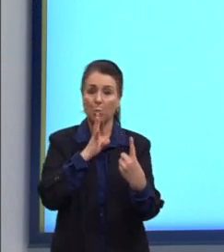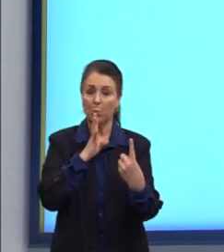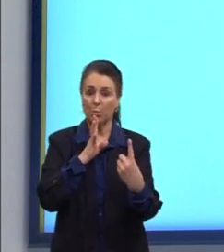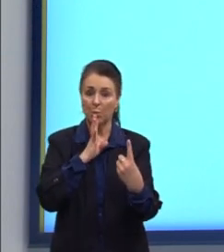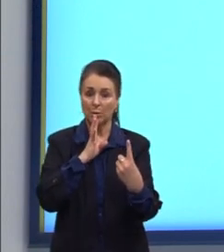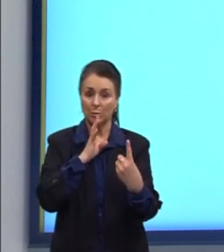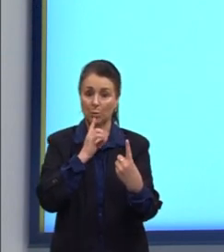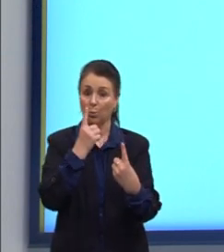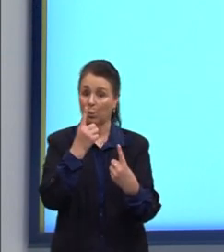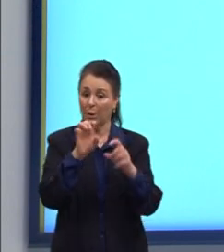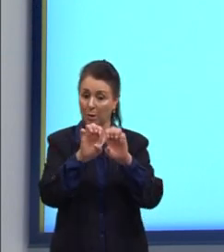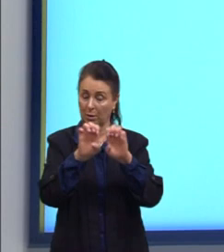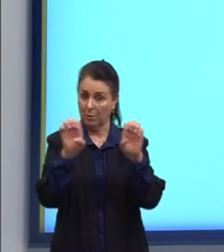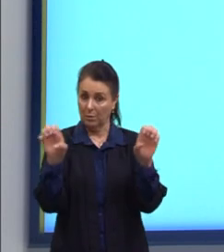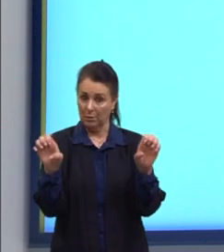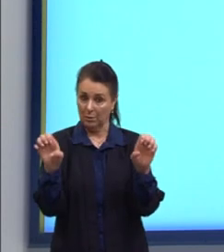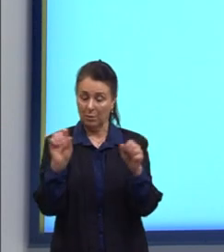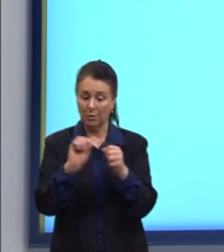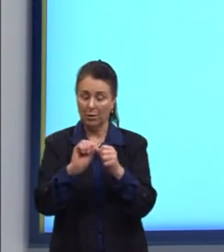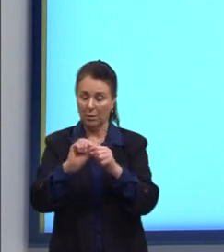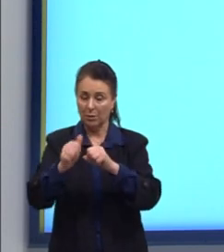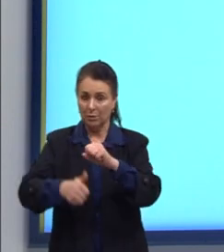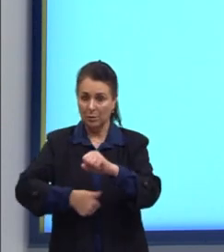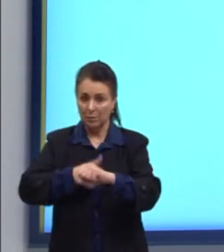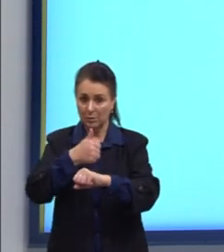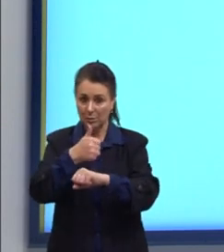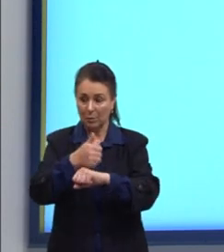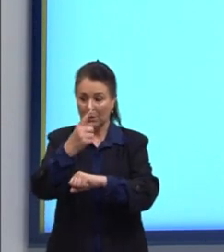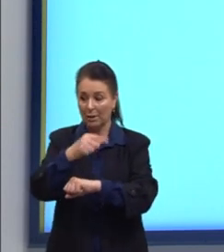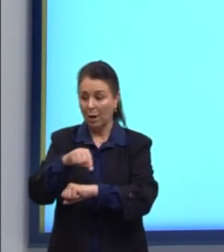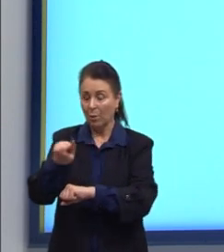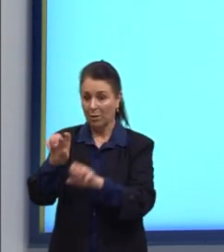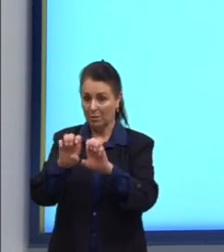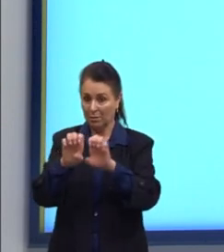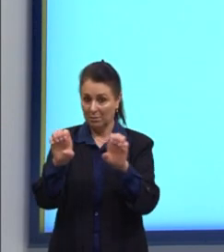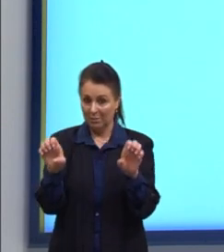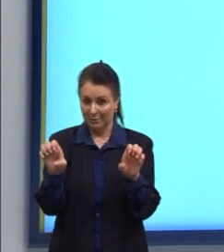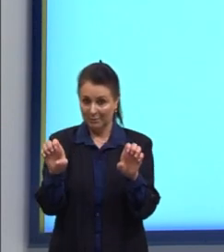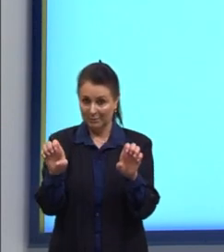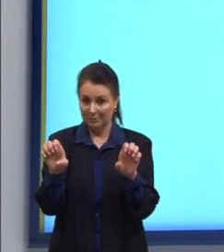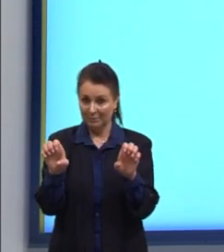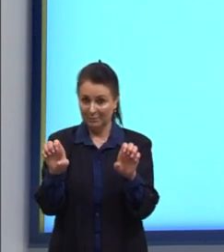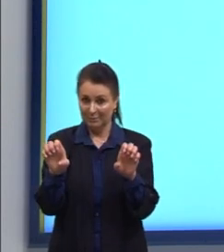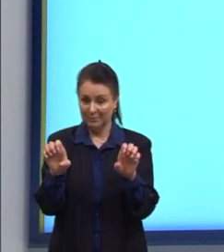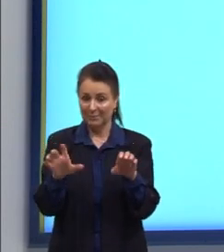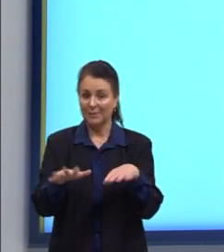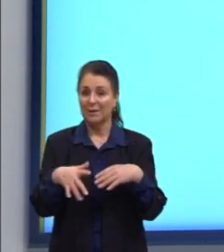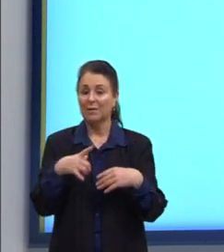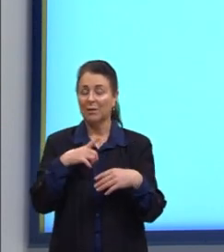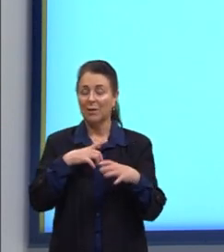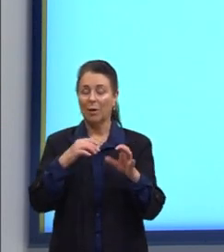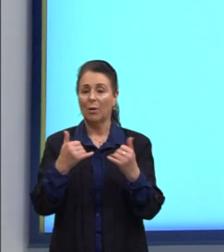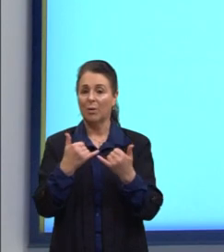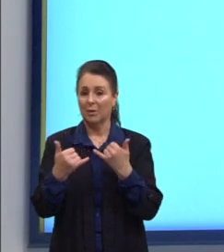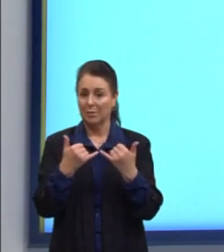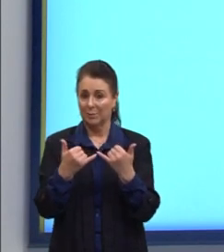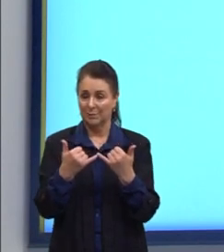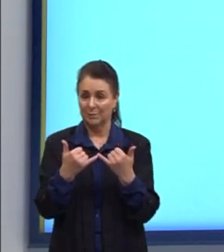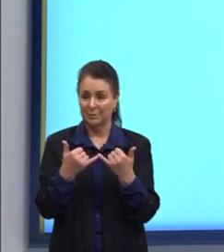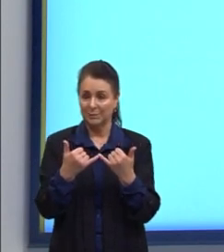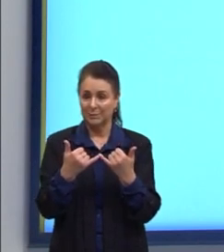e realizar a substituição na outra equação que nós temos então aqui o exemplo tá